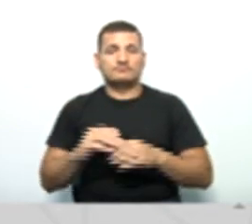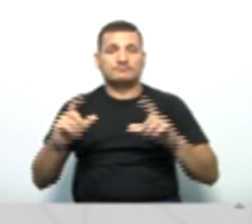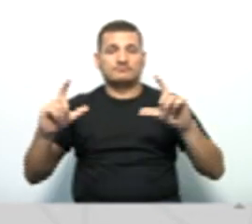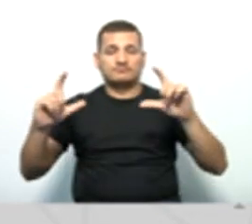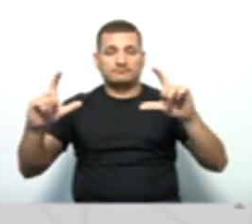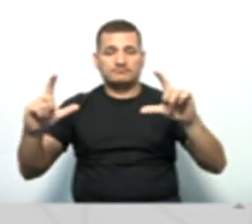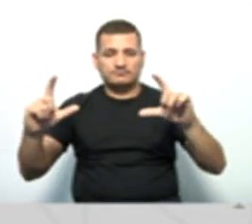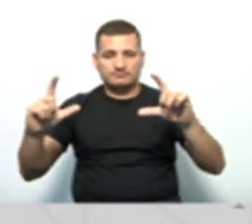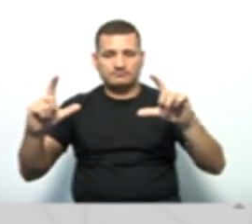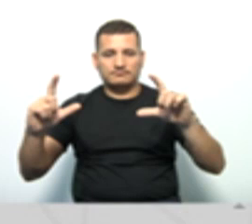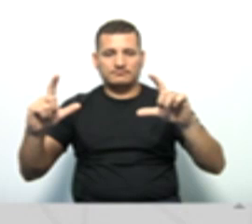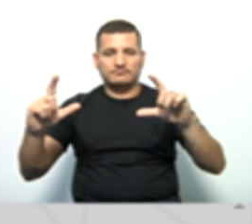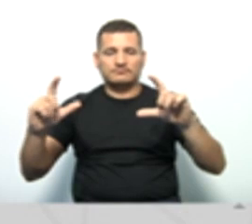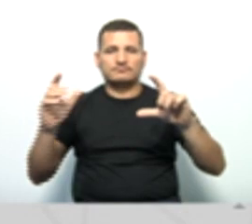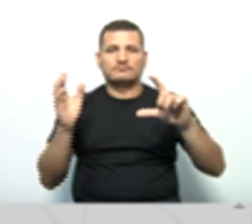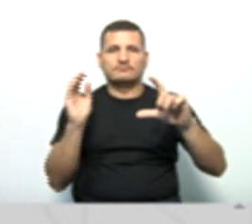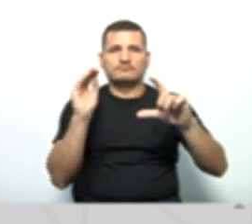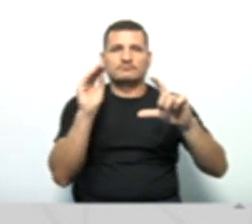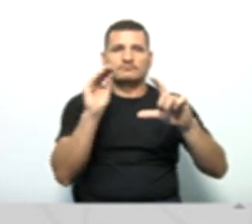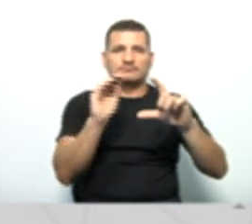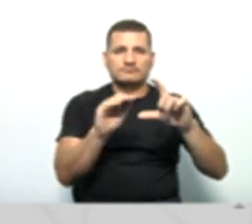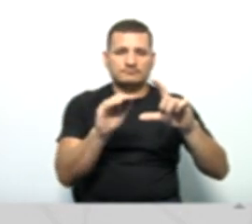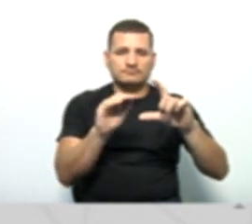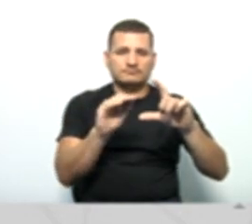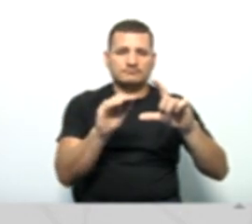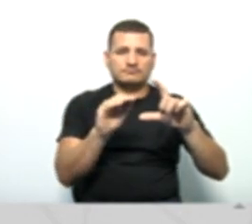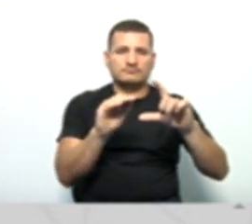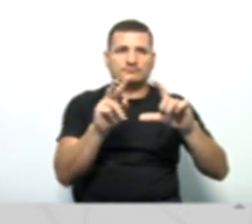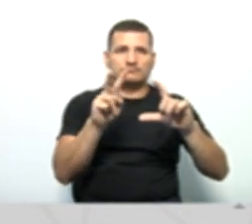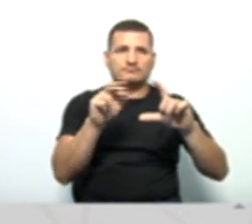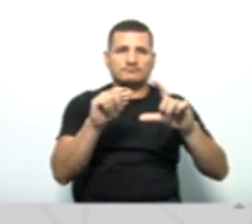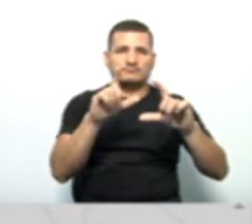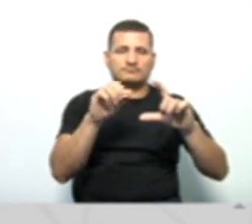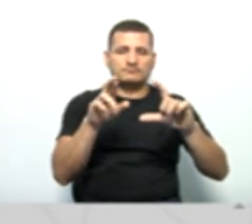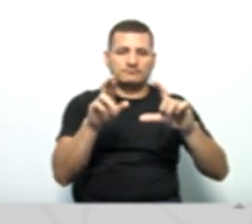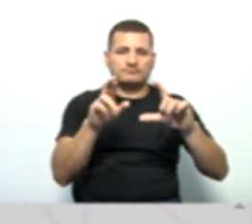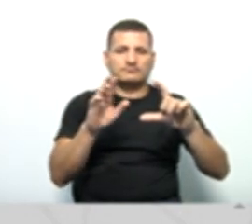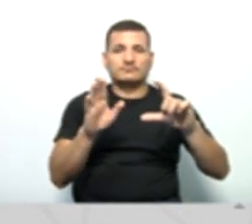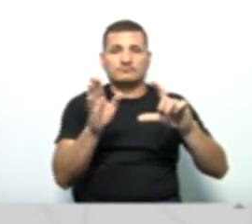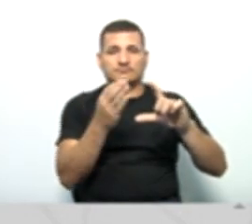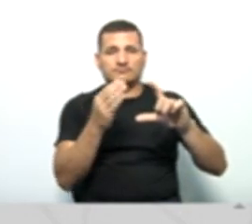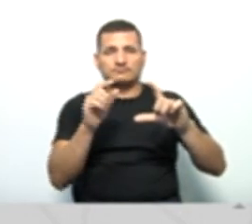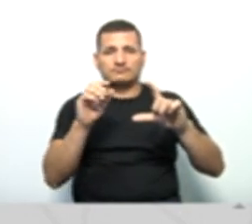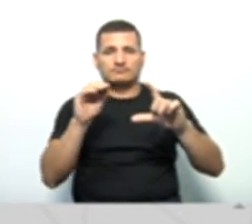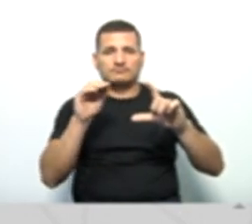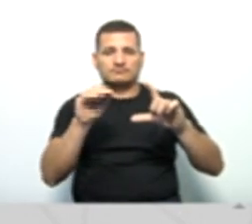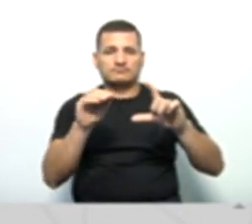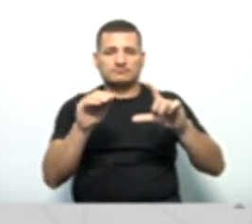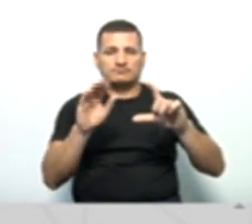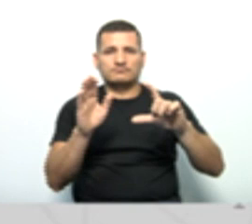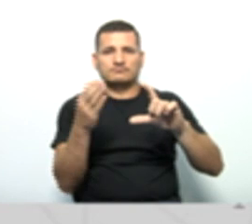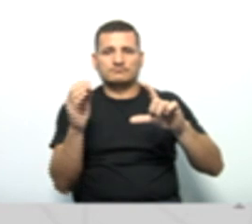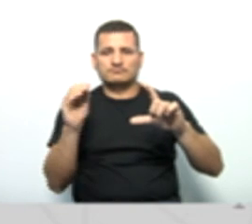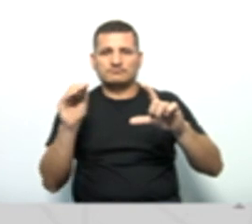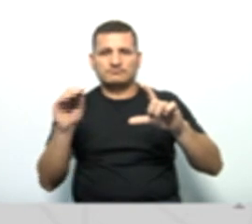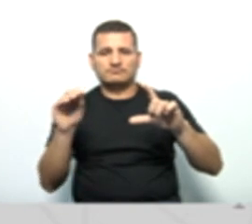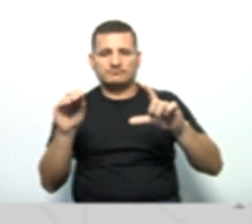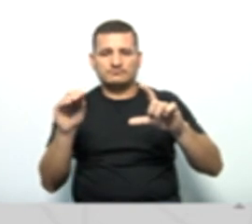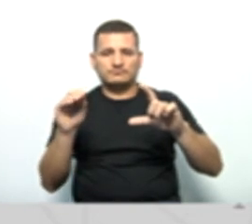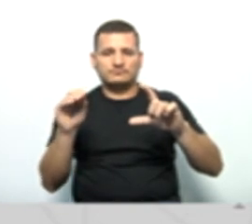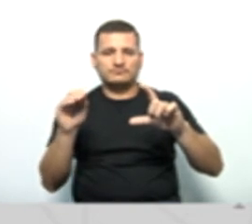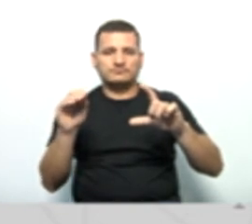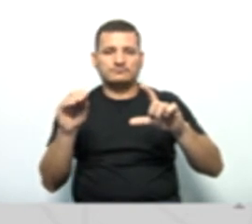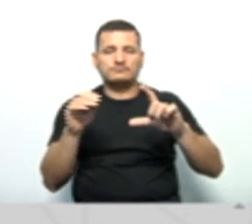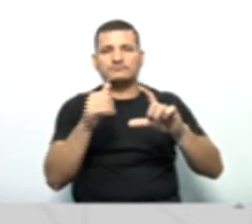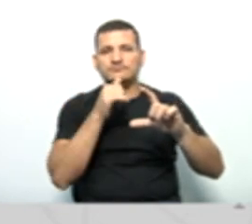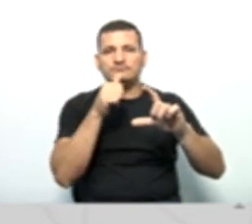parêntese, aí coloca o valor, separa. Bota espaço, separa. Separa e coloca o valor. Por exemplo, aqui